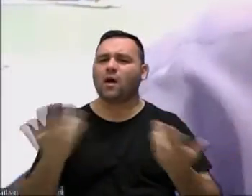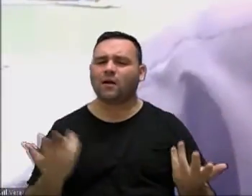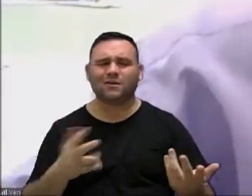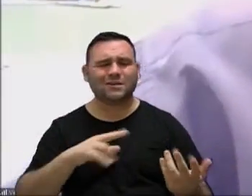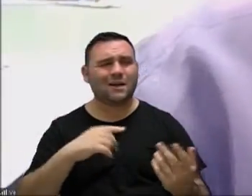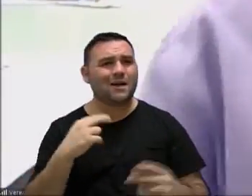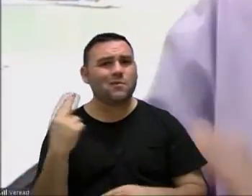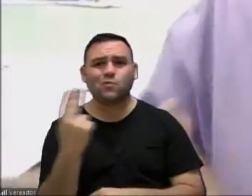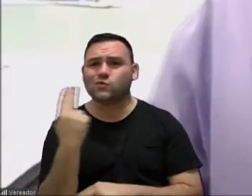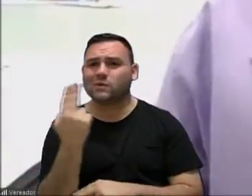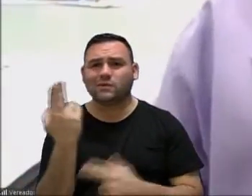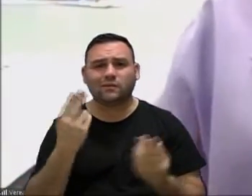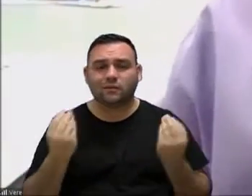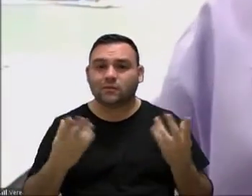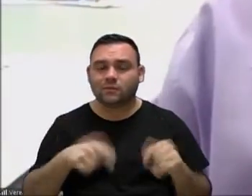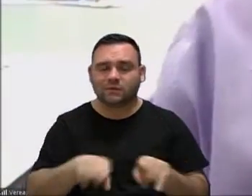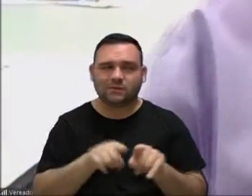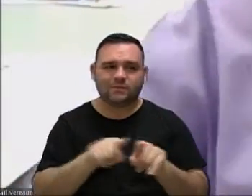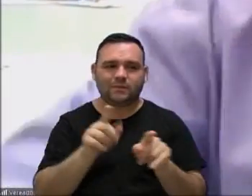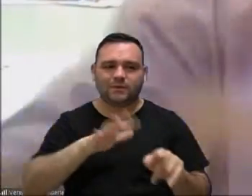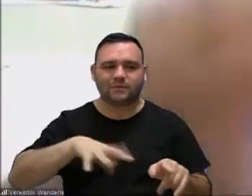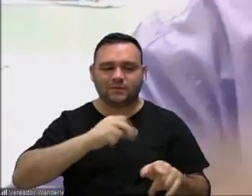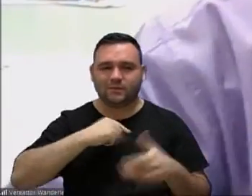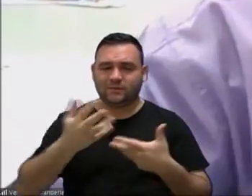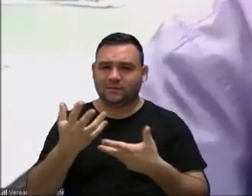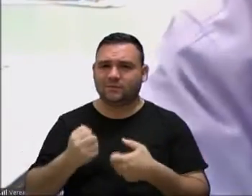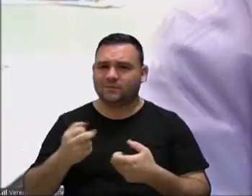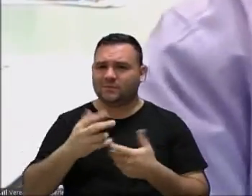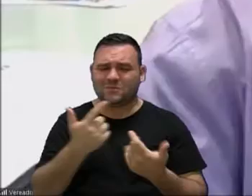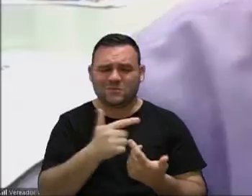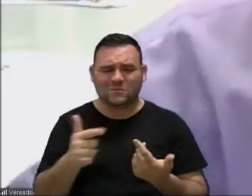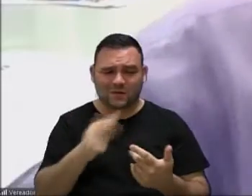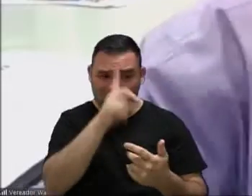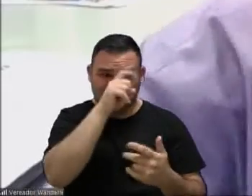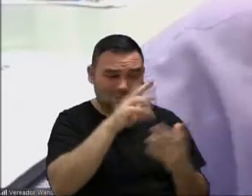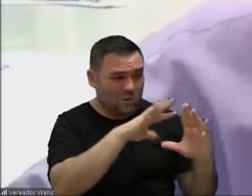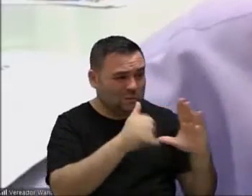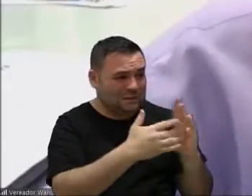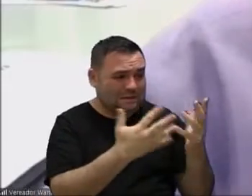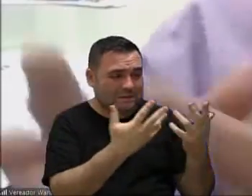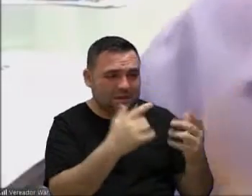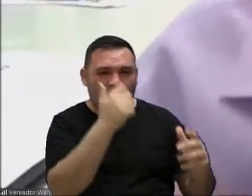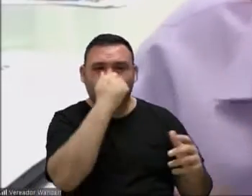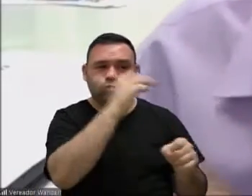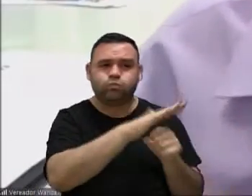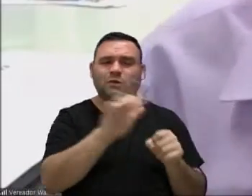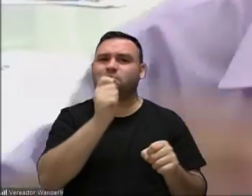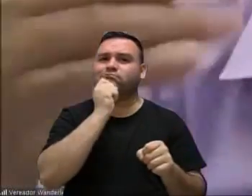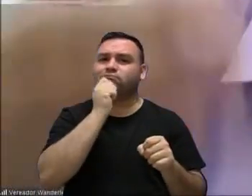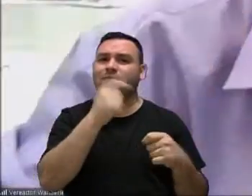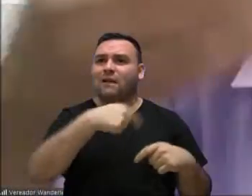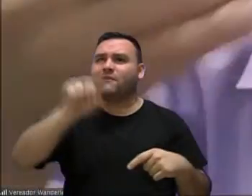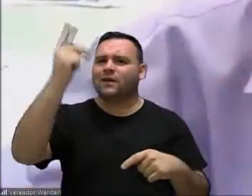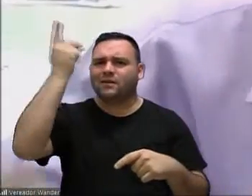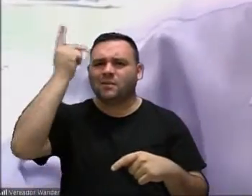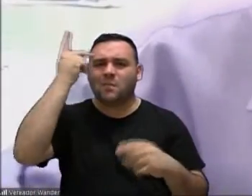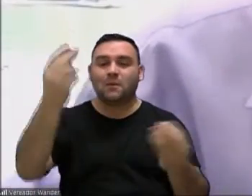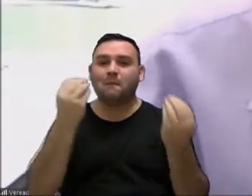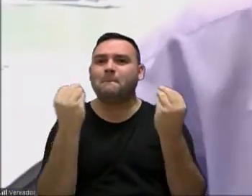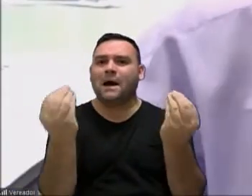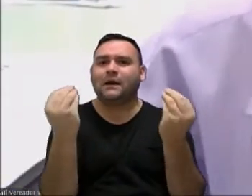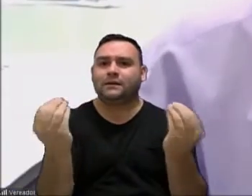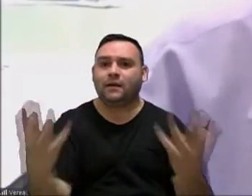Não é possível. Se nossos hospitais aqui não estão lotados, não estão cheios, tem que mandar para São Paulo. Qual é a